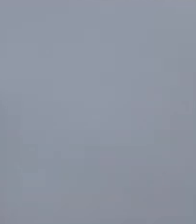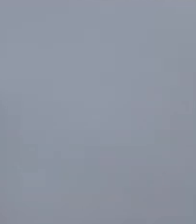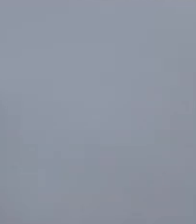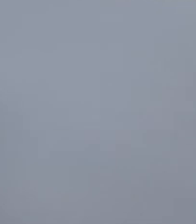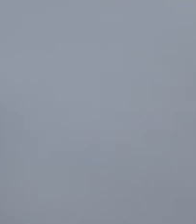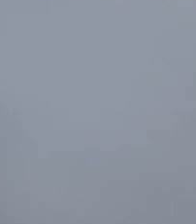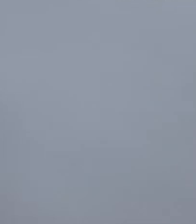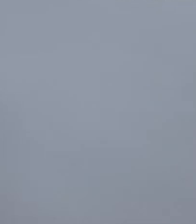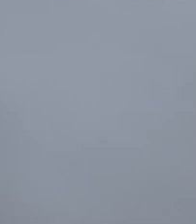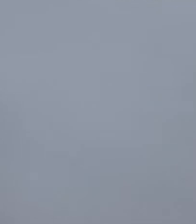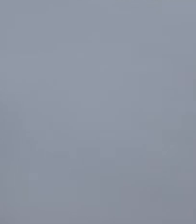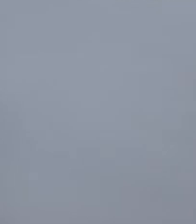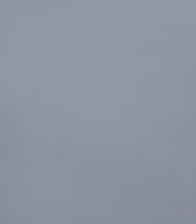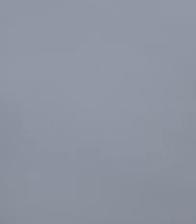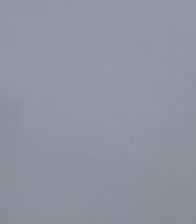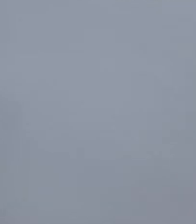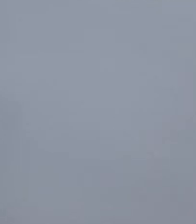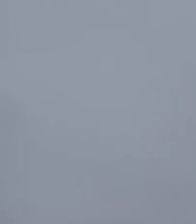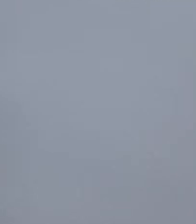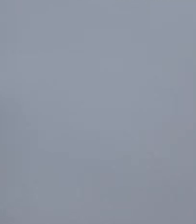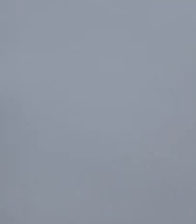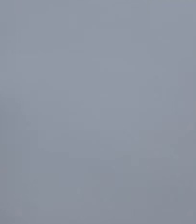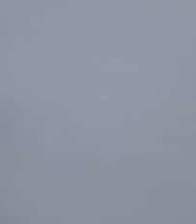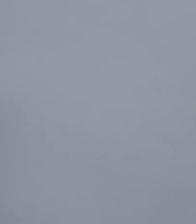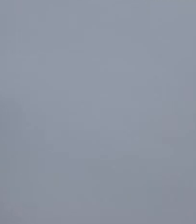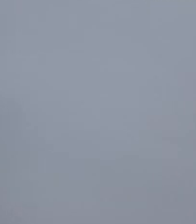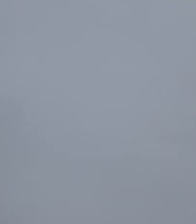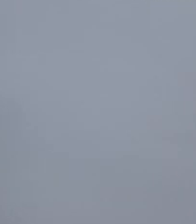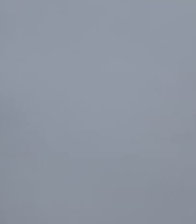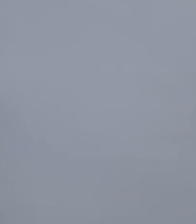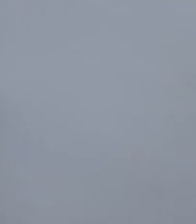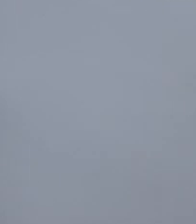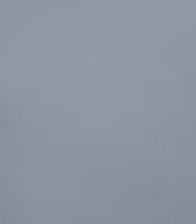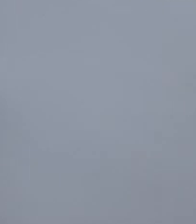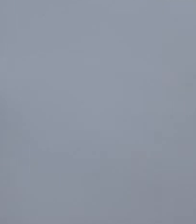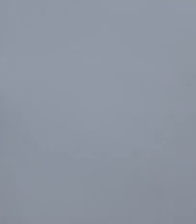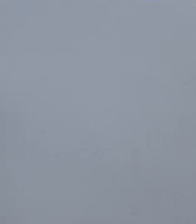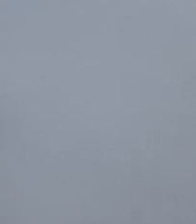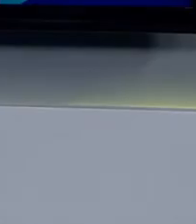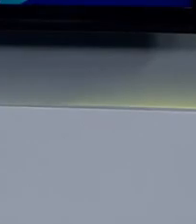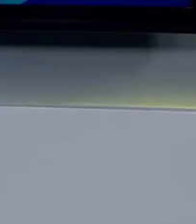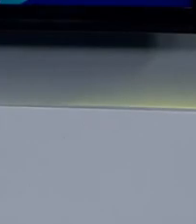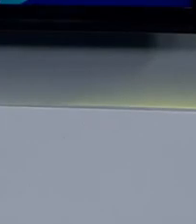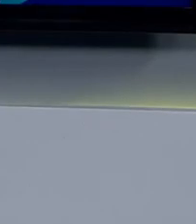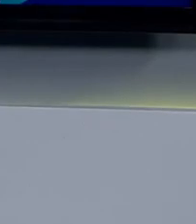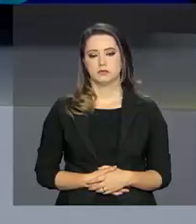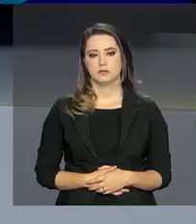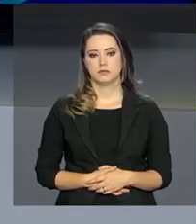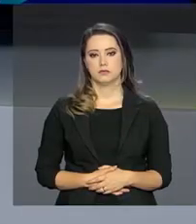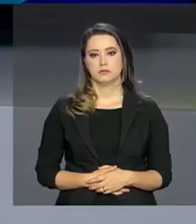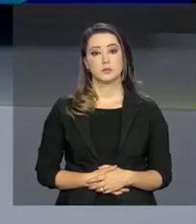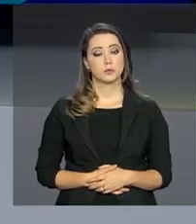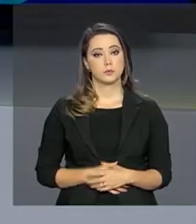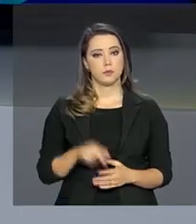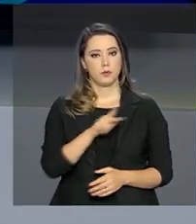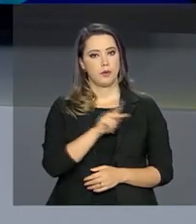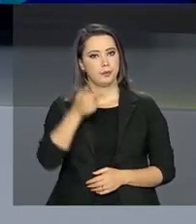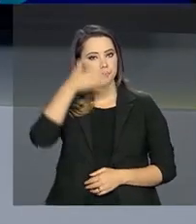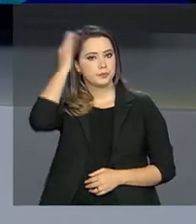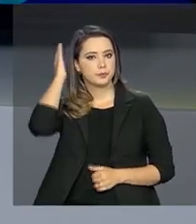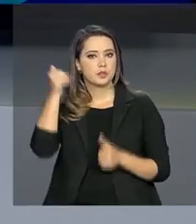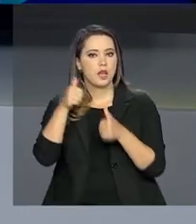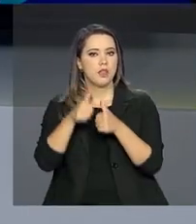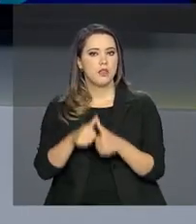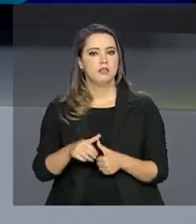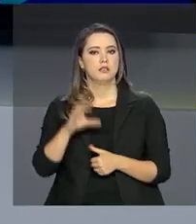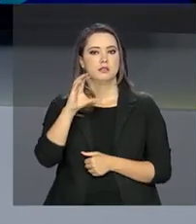olá boa tarde no ar o repórter nbr com as notícias do governo federal o presidente michel temer está em cabo verde